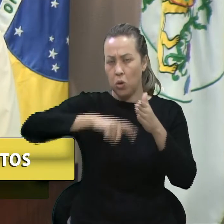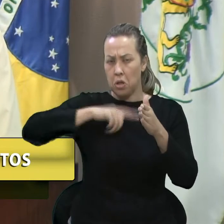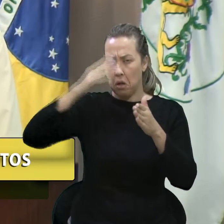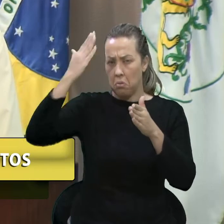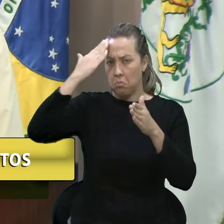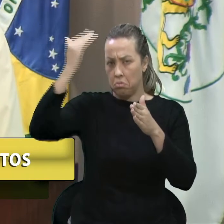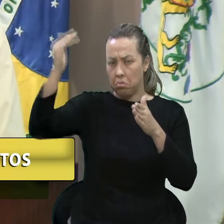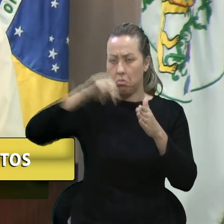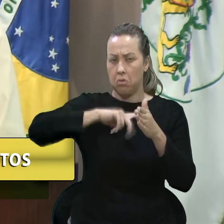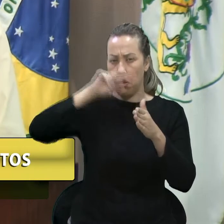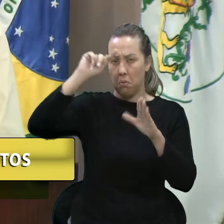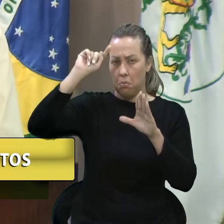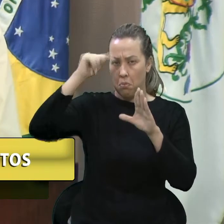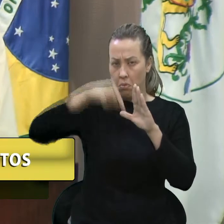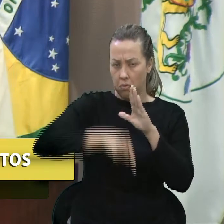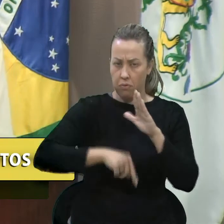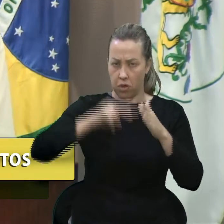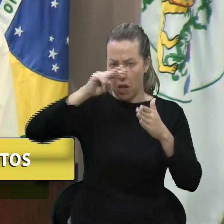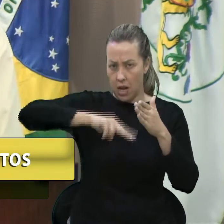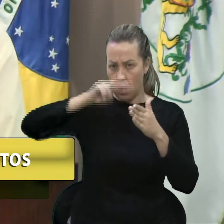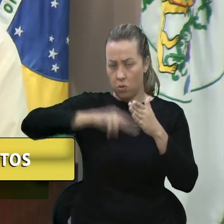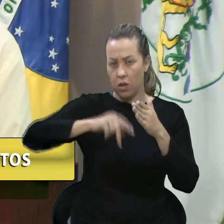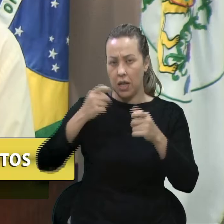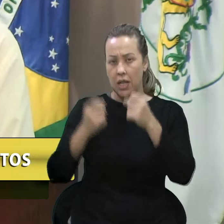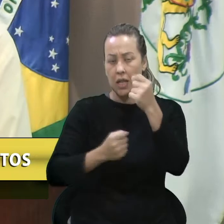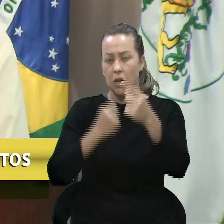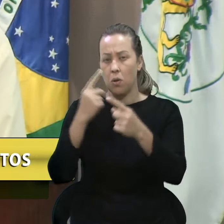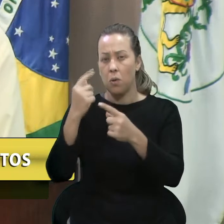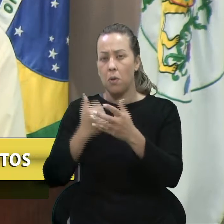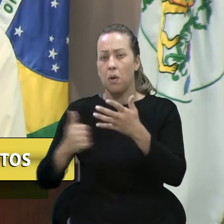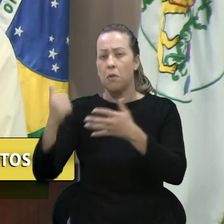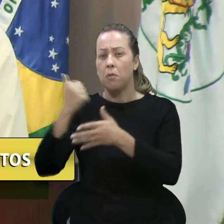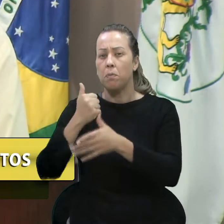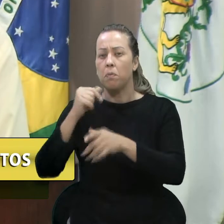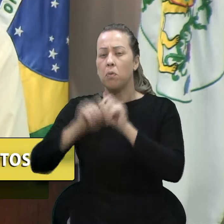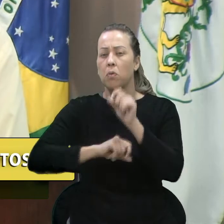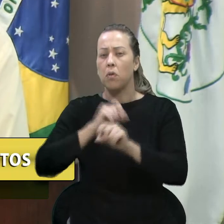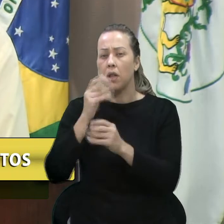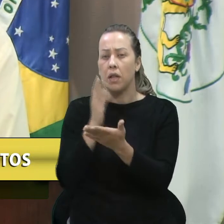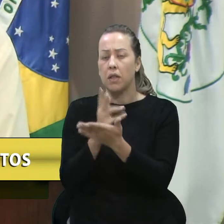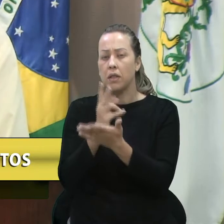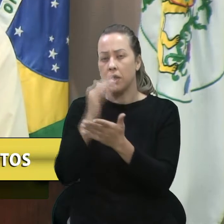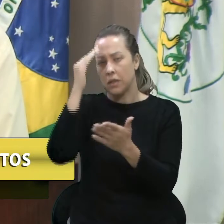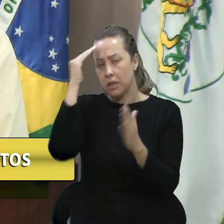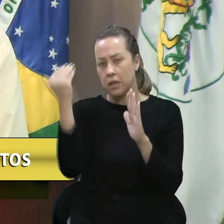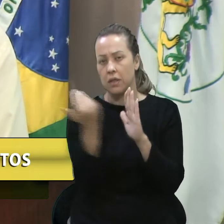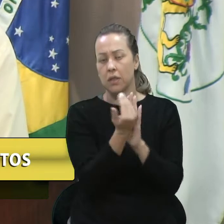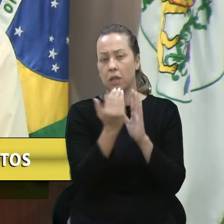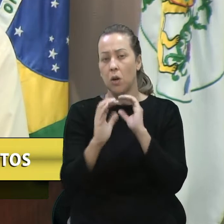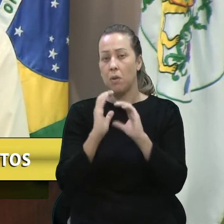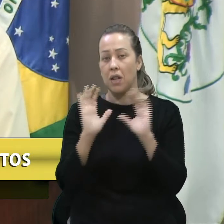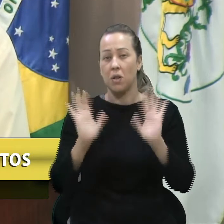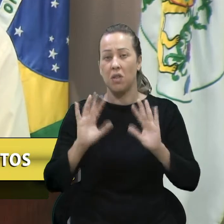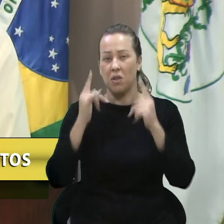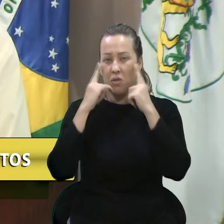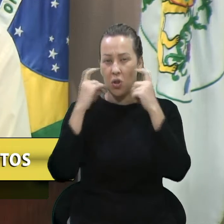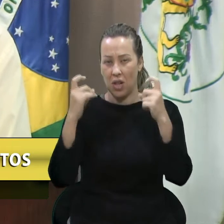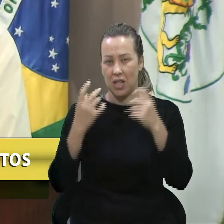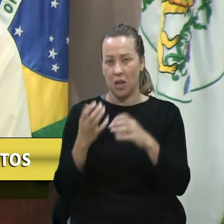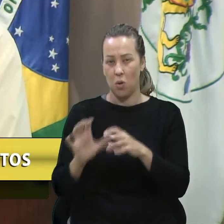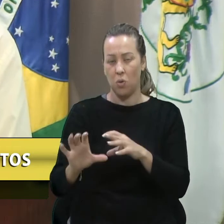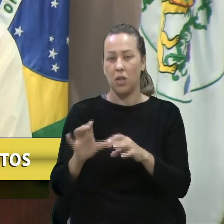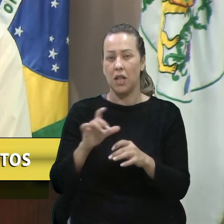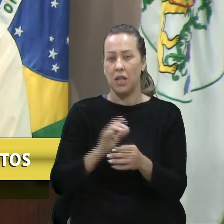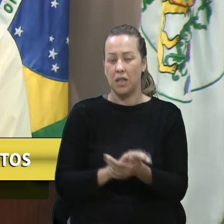bem interessante. E nós seguimos alguns princípios da comunicação não violenta, que é através do